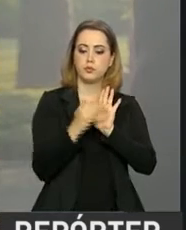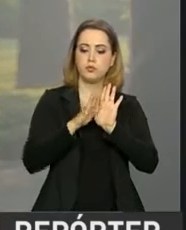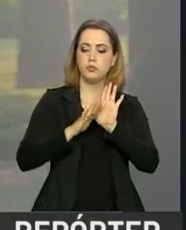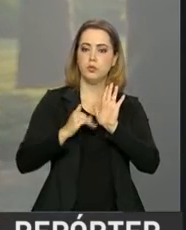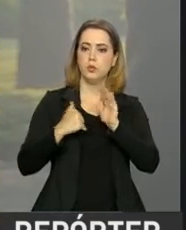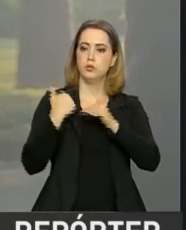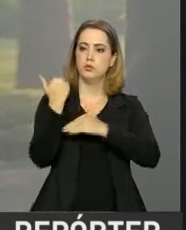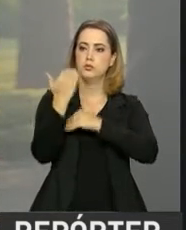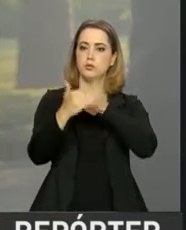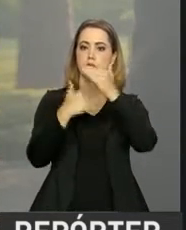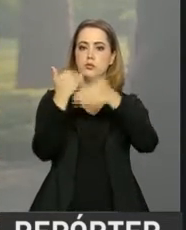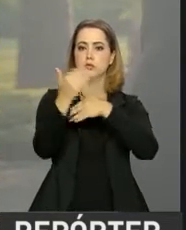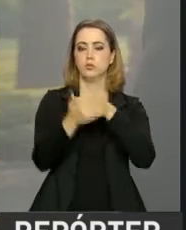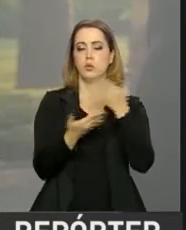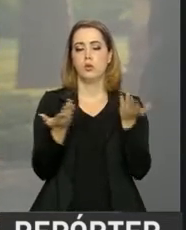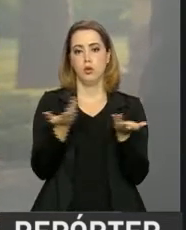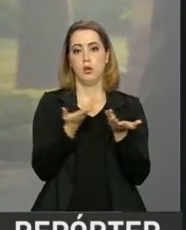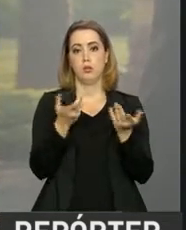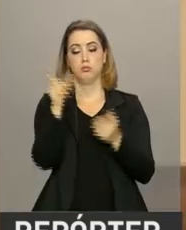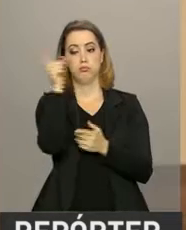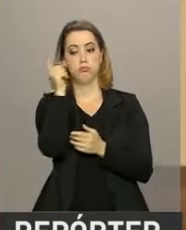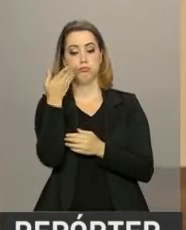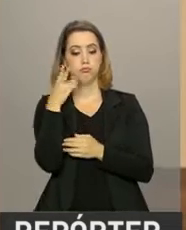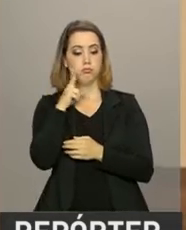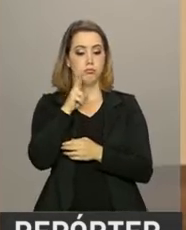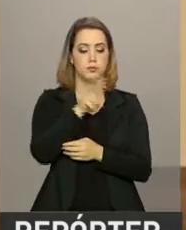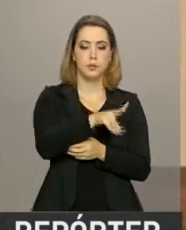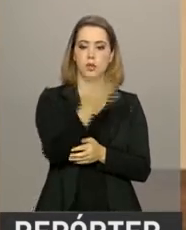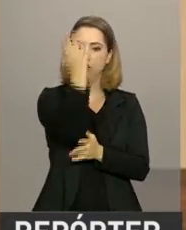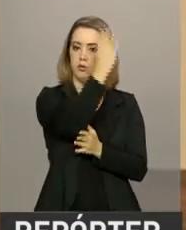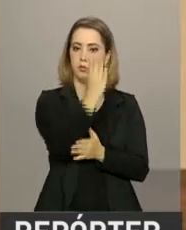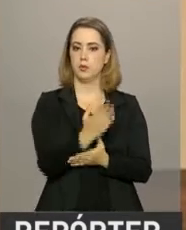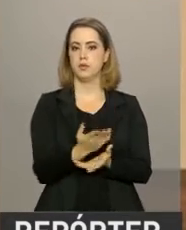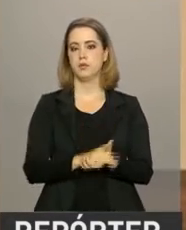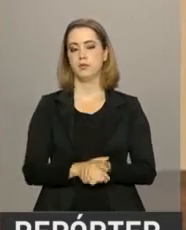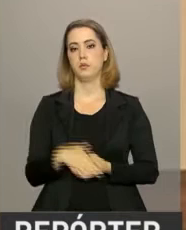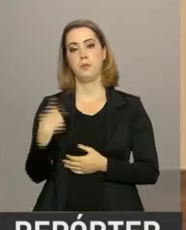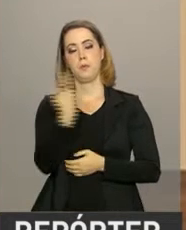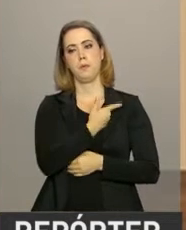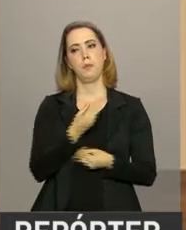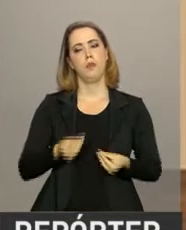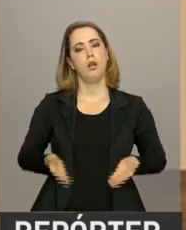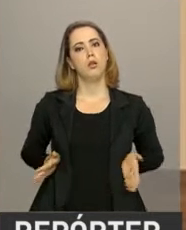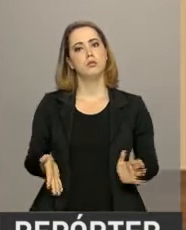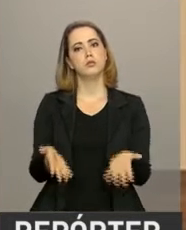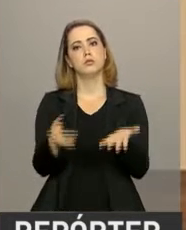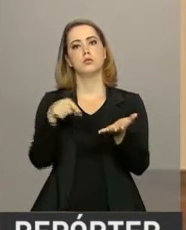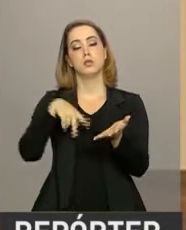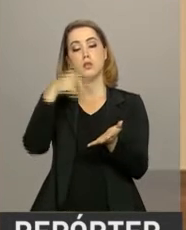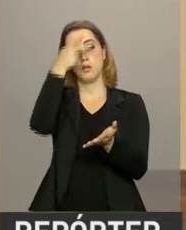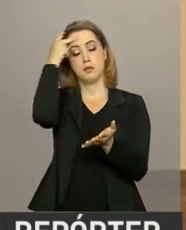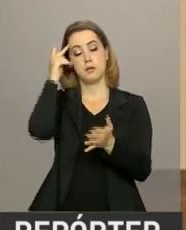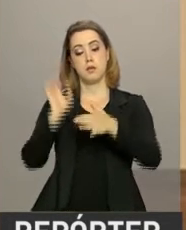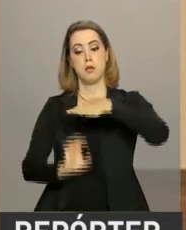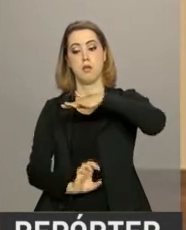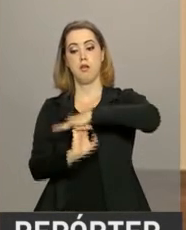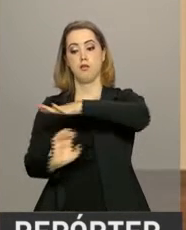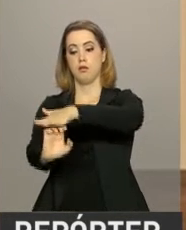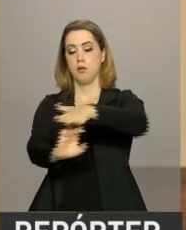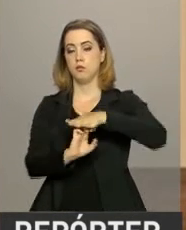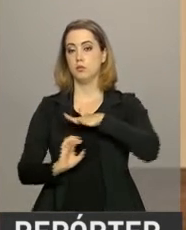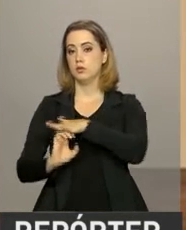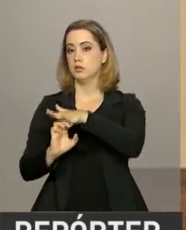procura atrair investidores estrangeiros para o brasil estamos incentivando os empresários indianos em coxim gelo de